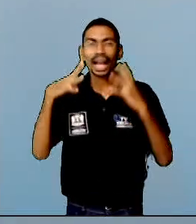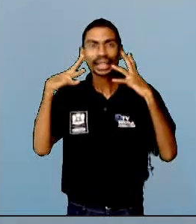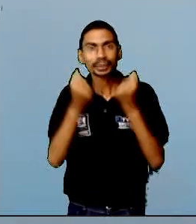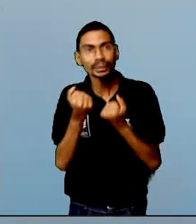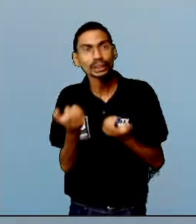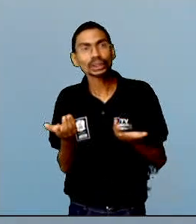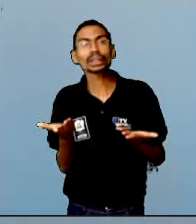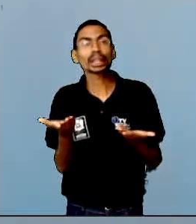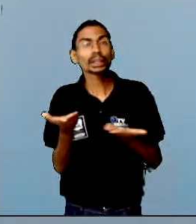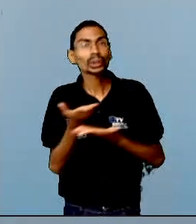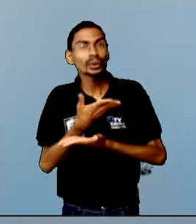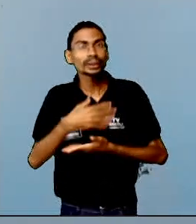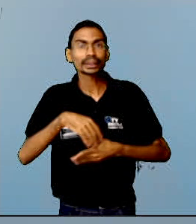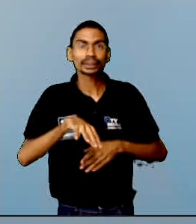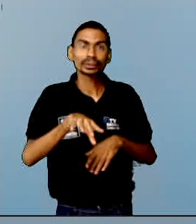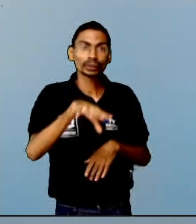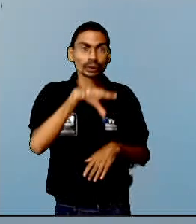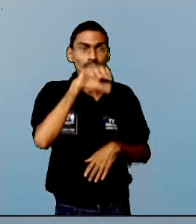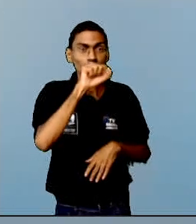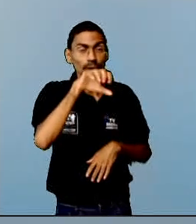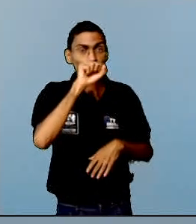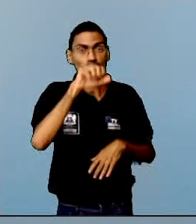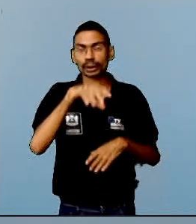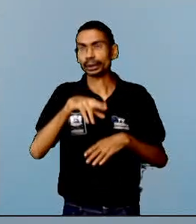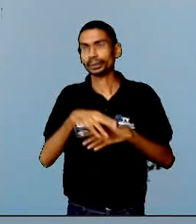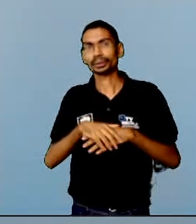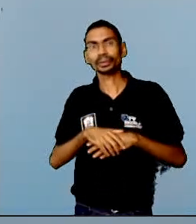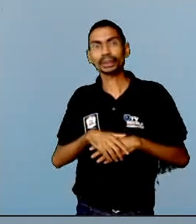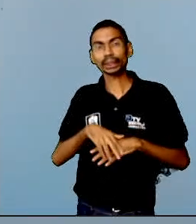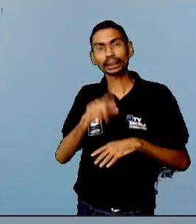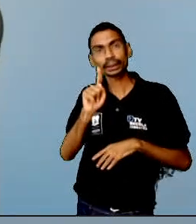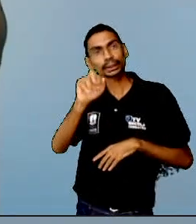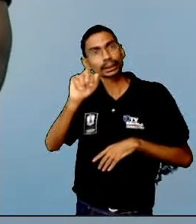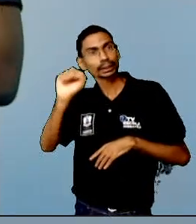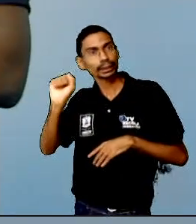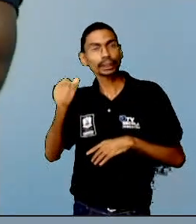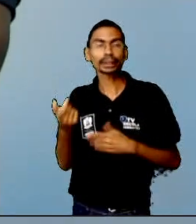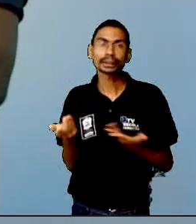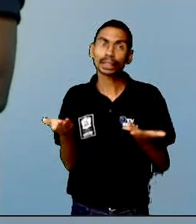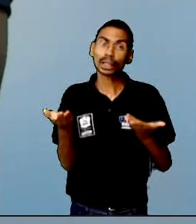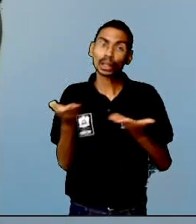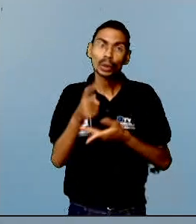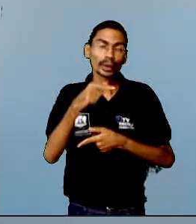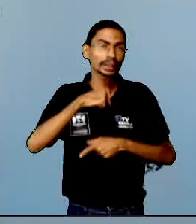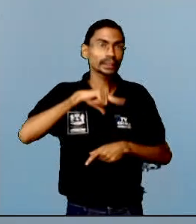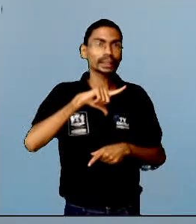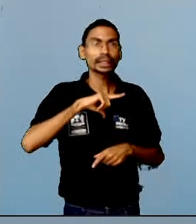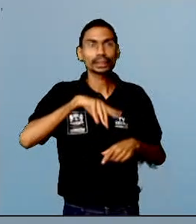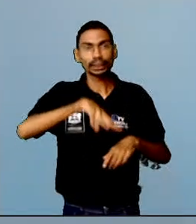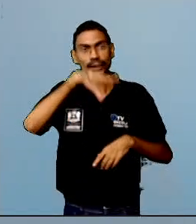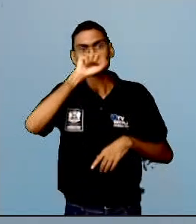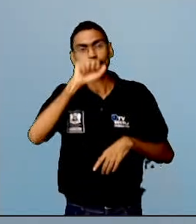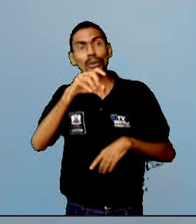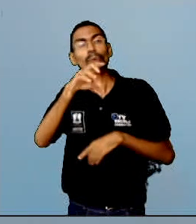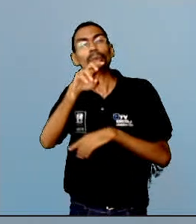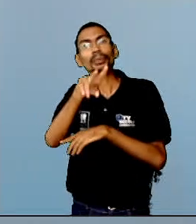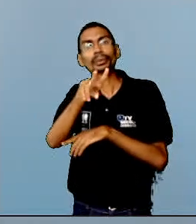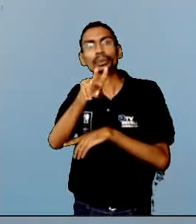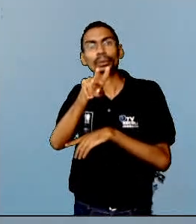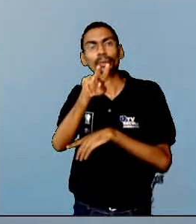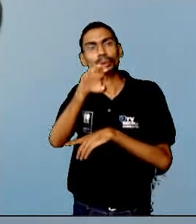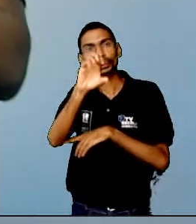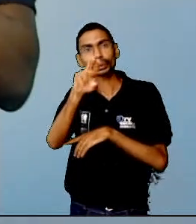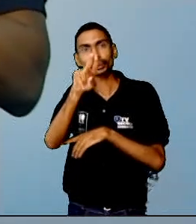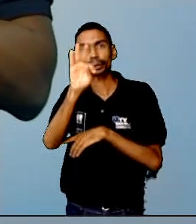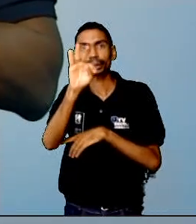gasosa acontece na pele e ela é chamada de respiração cutânea. Um bom exemplo de animal